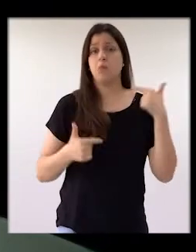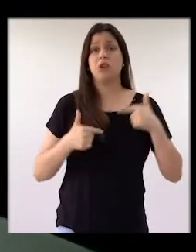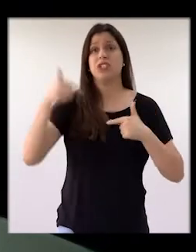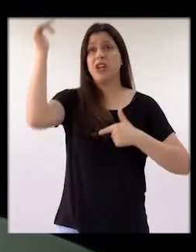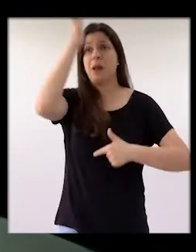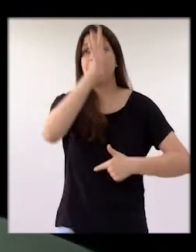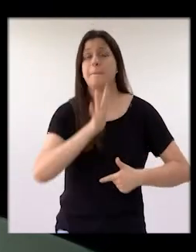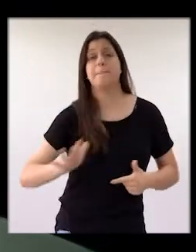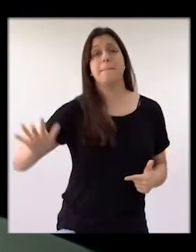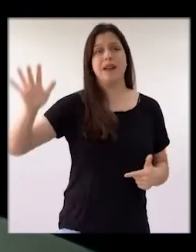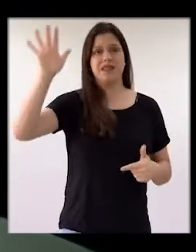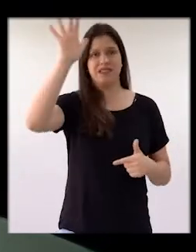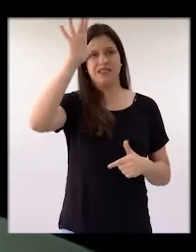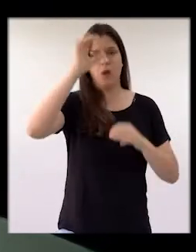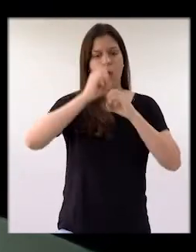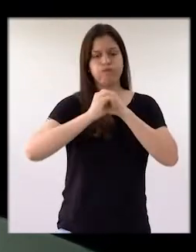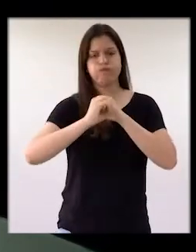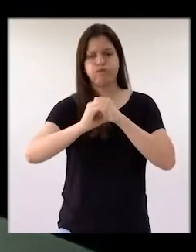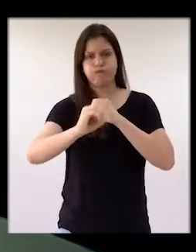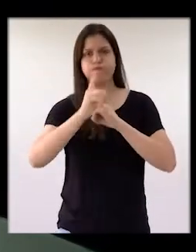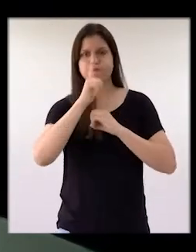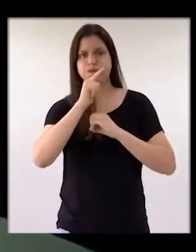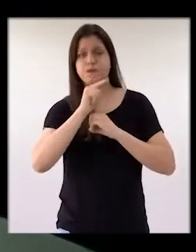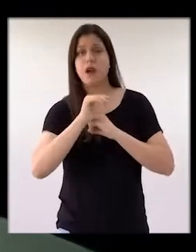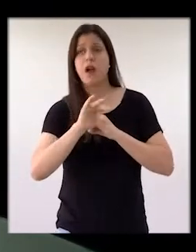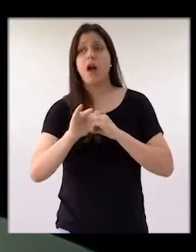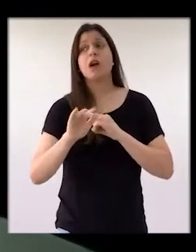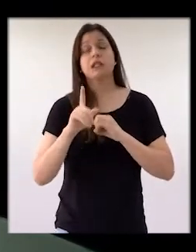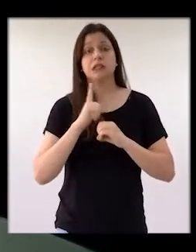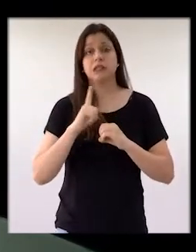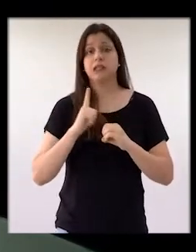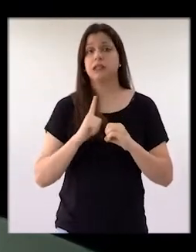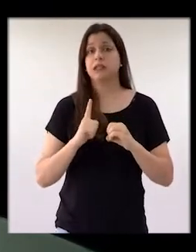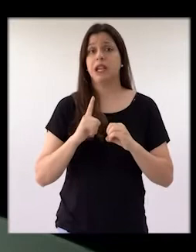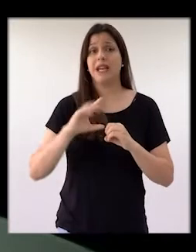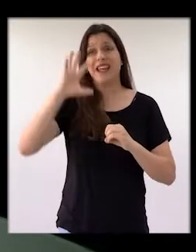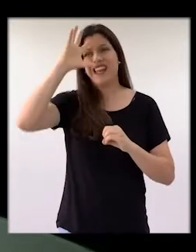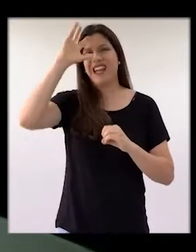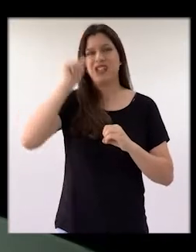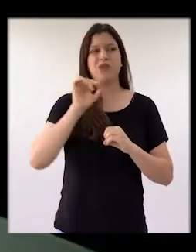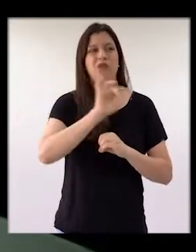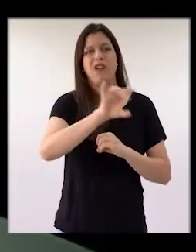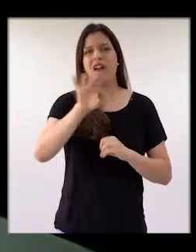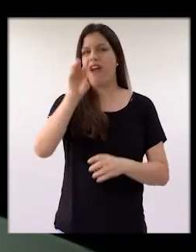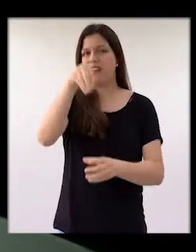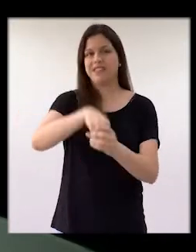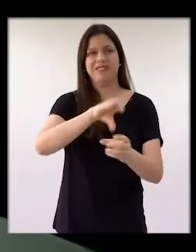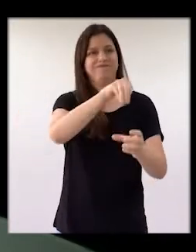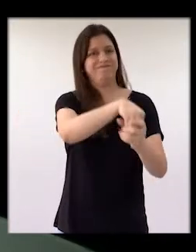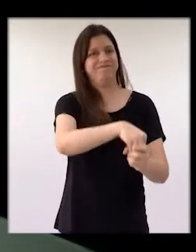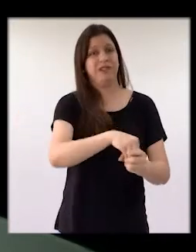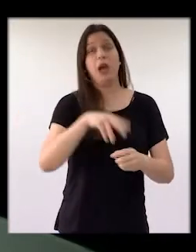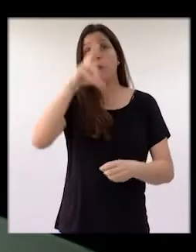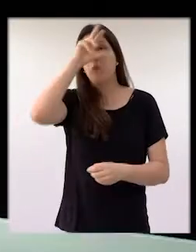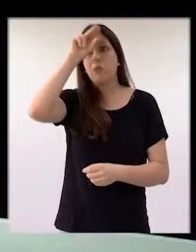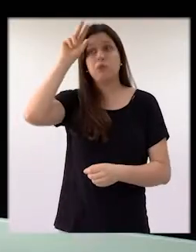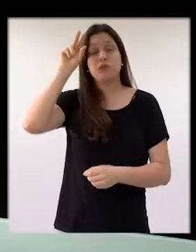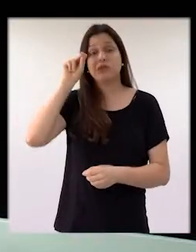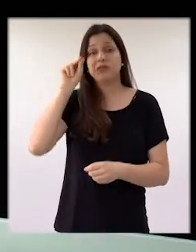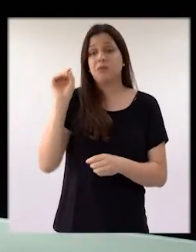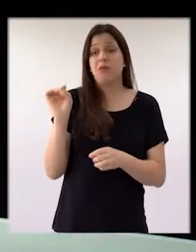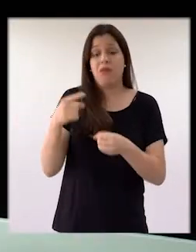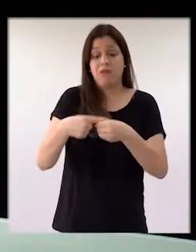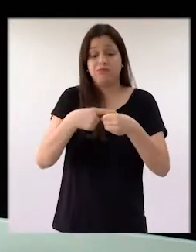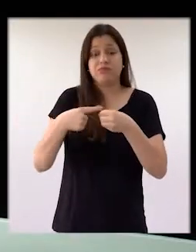PNSB, a Política Nacional de Saneamento Básico estabelece isso, que elas são as independentes, elas têm as regulações dentro delas dos processos decisórios. Onde